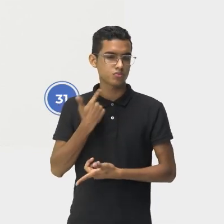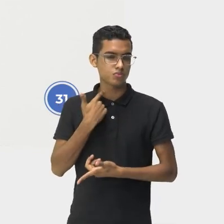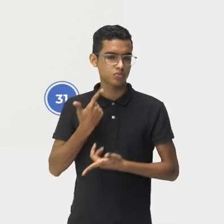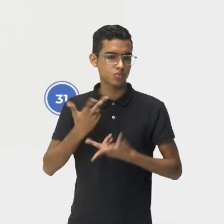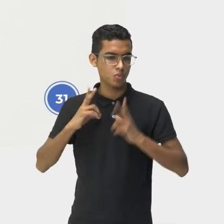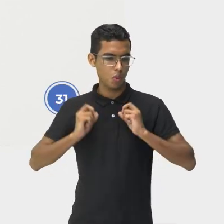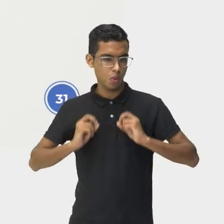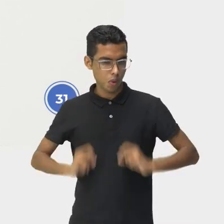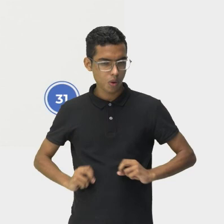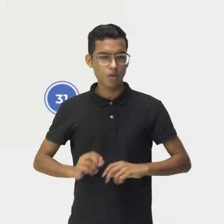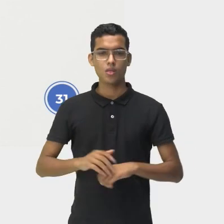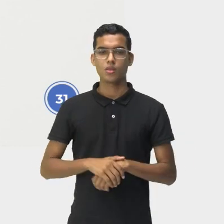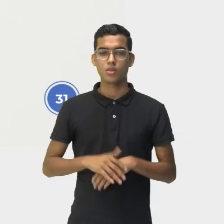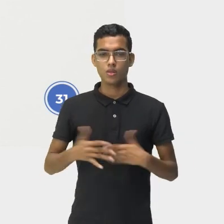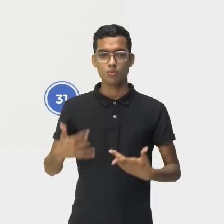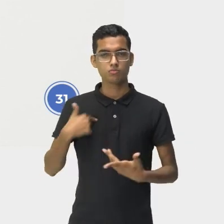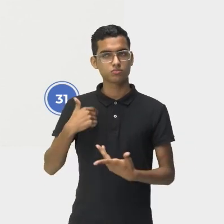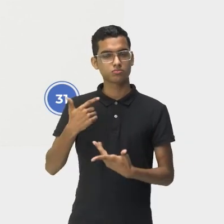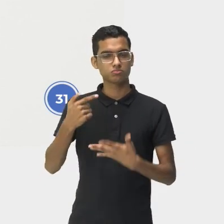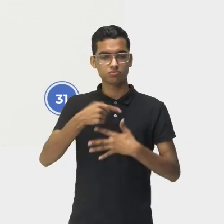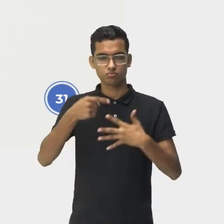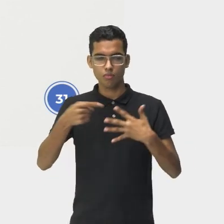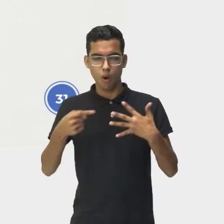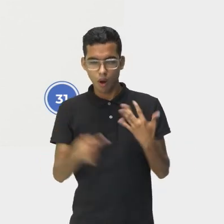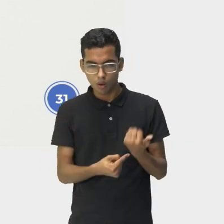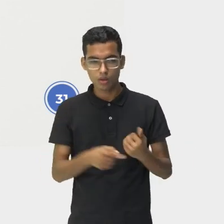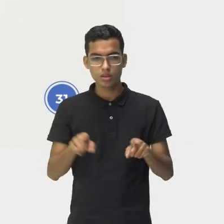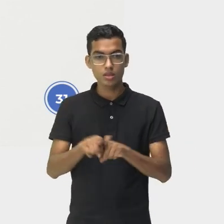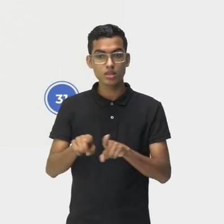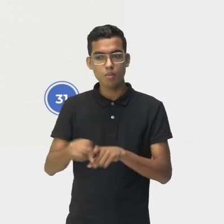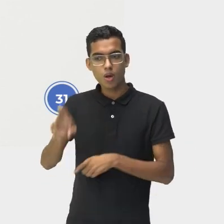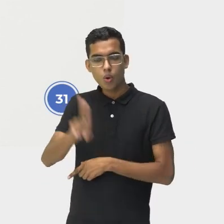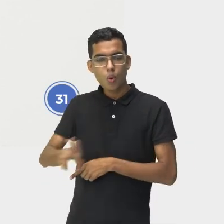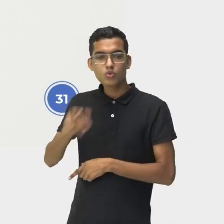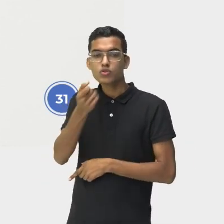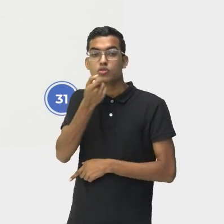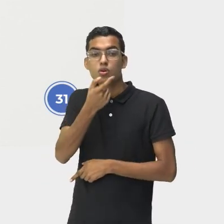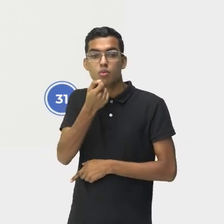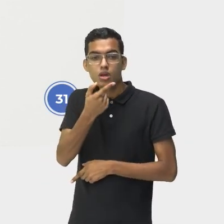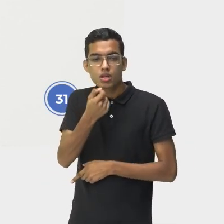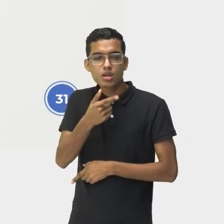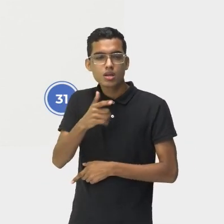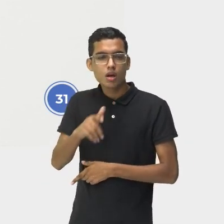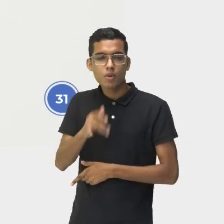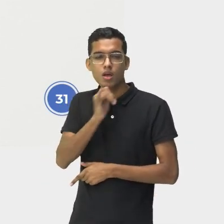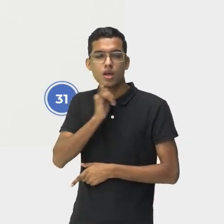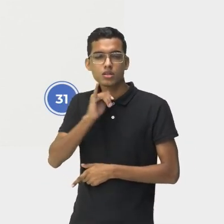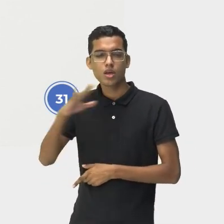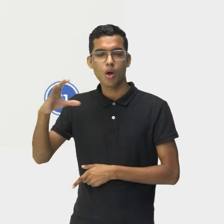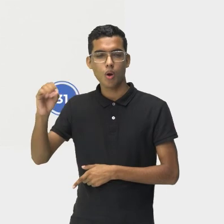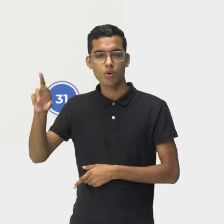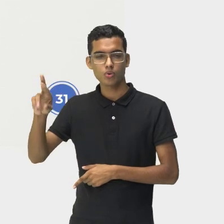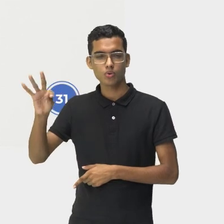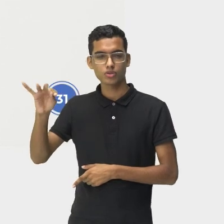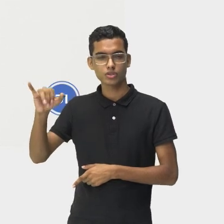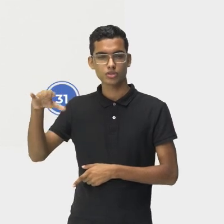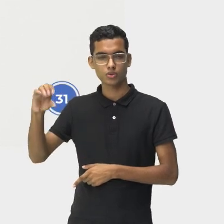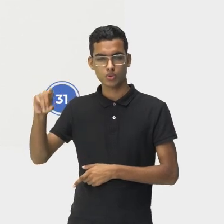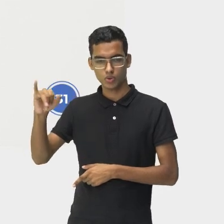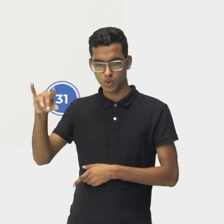ou pelo uso de alguns medicamentos, como os corticoides. Por isso que não pode se automedicar, viu,